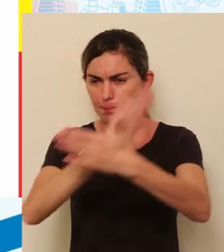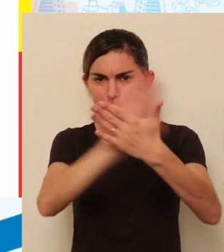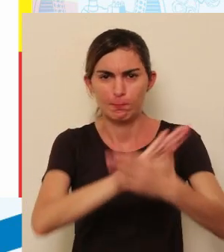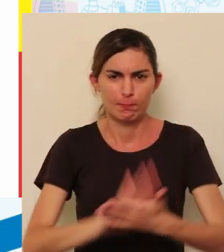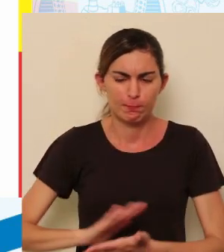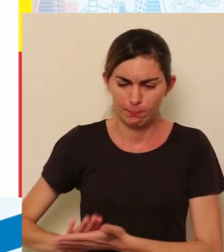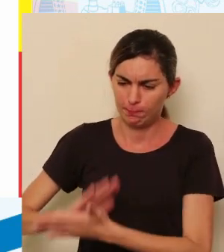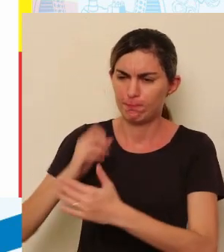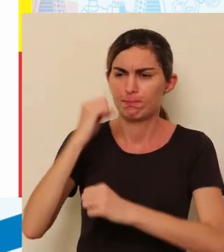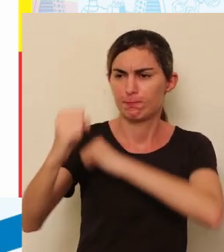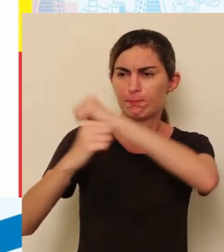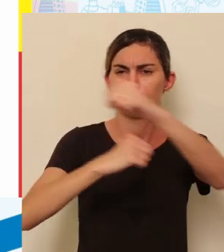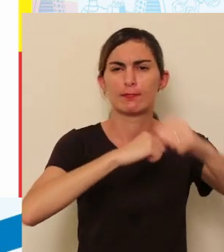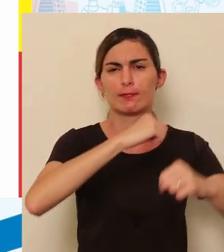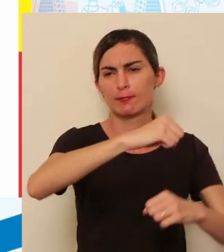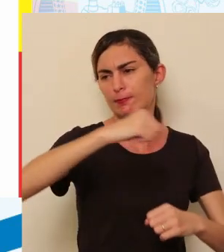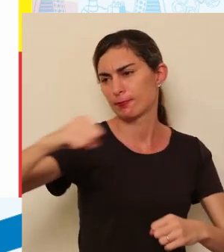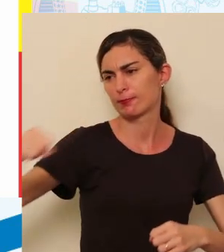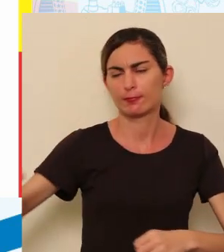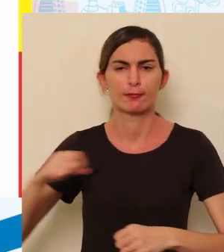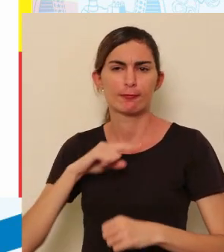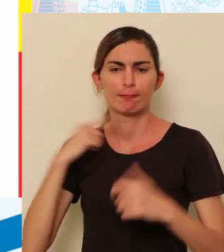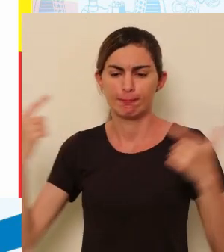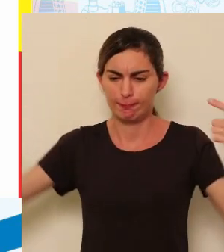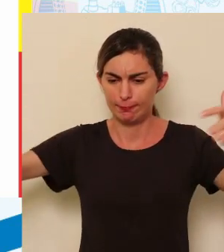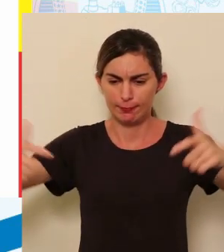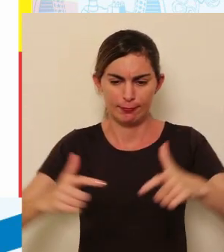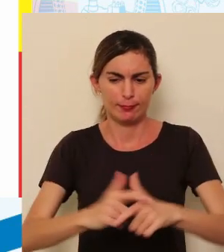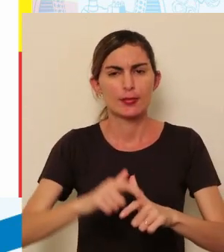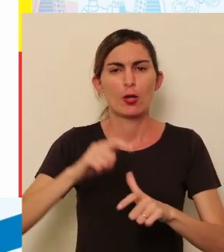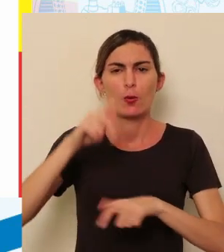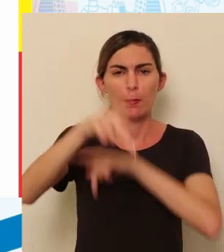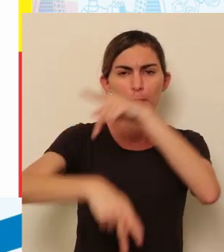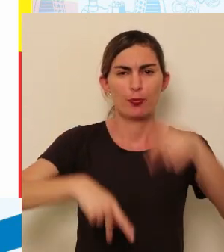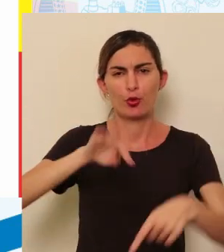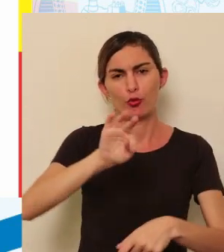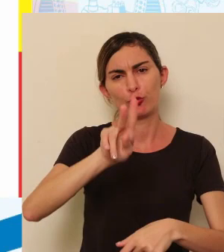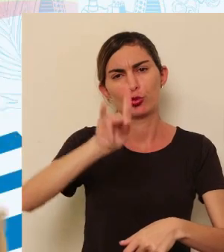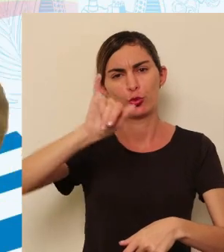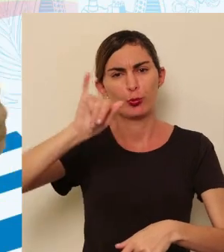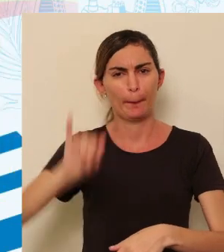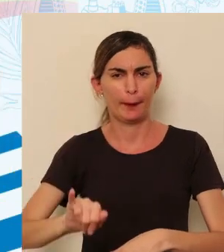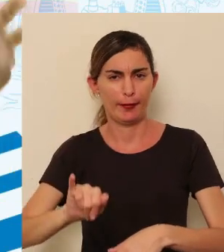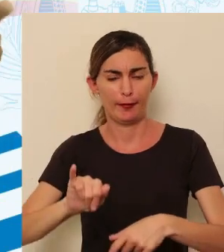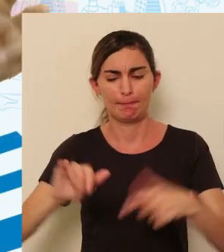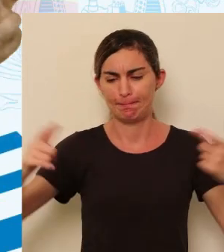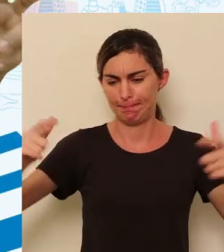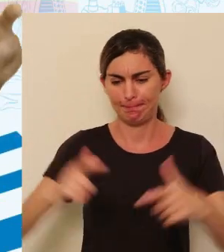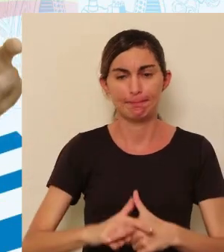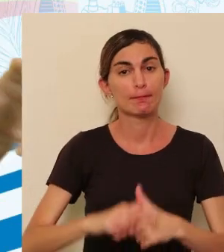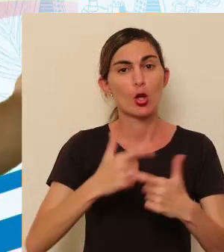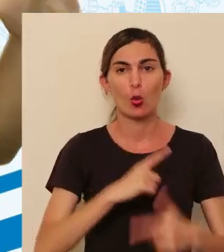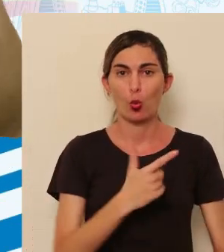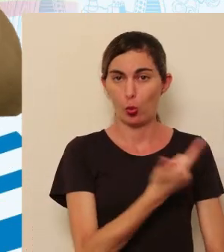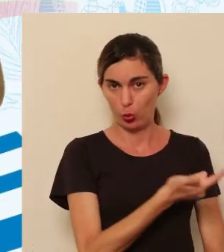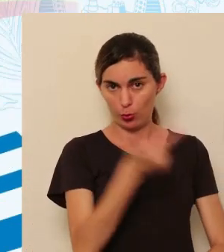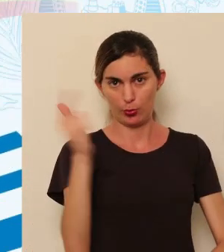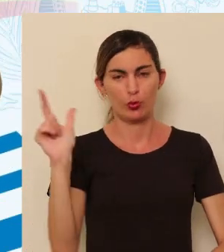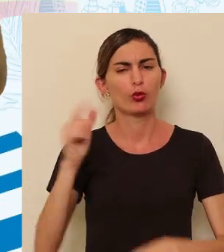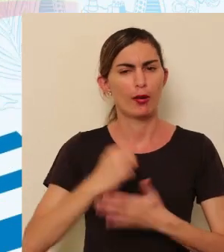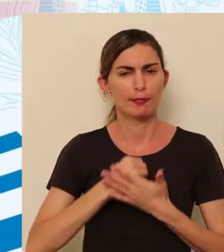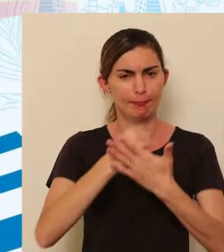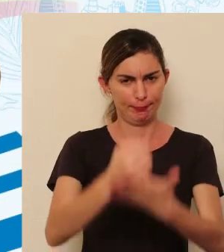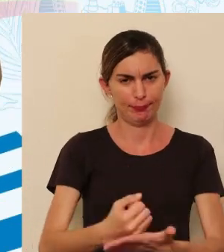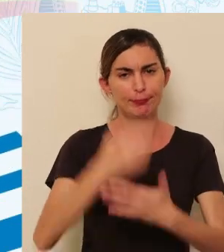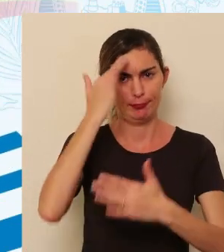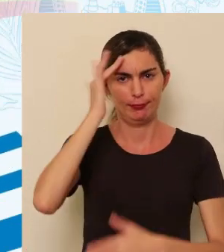extermínio muito intenso de todas essas variações do povo Tupi-Guarani. Aí nós temos uma outra coisa que